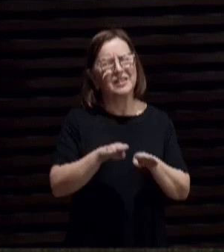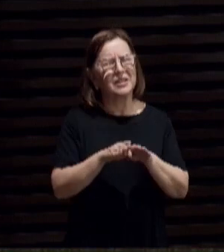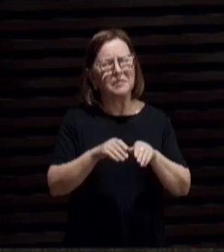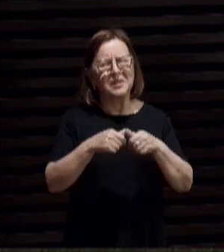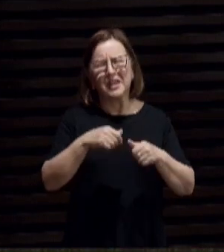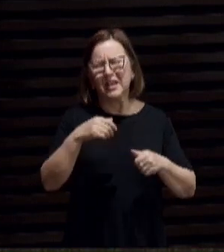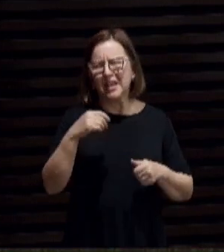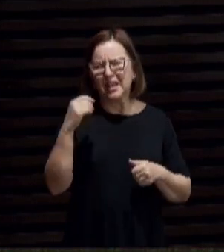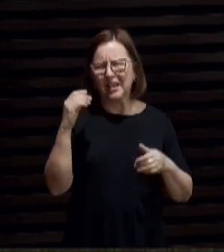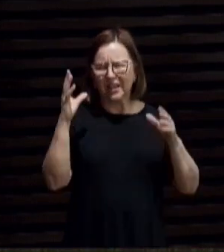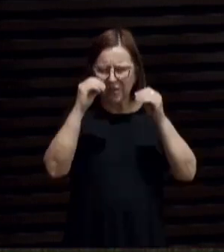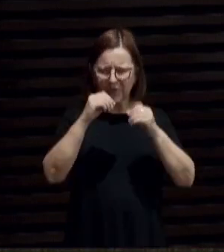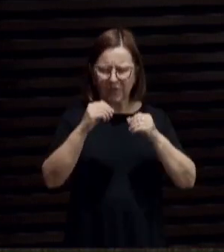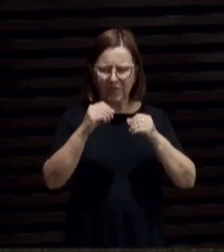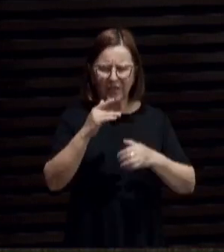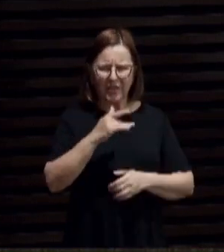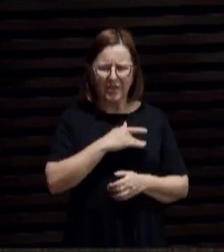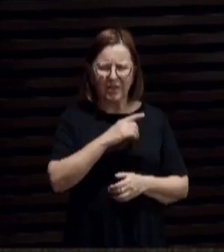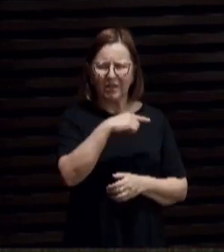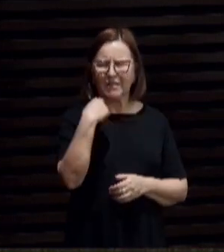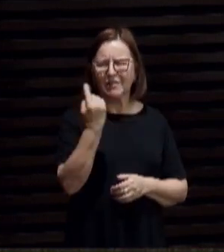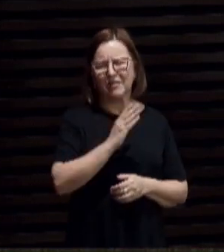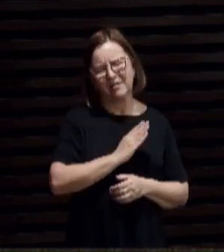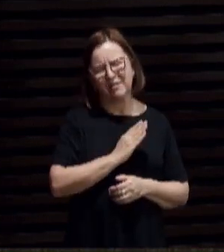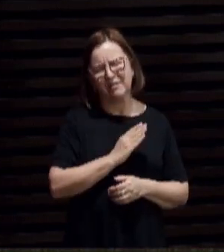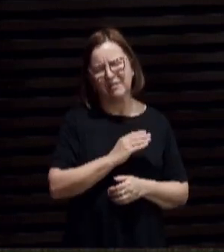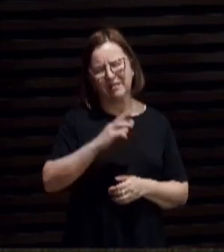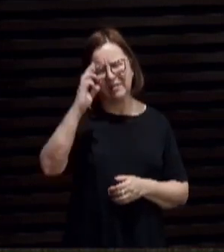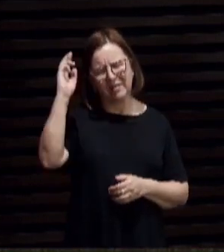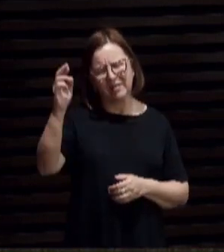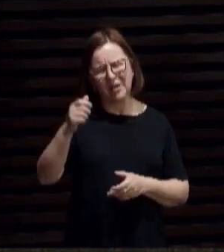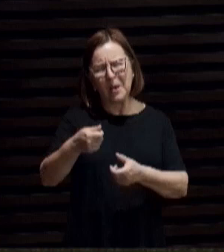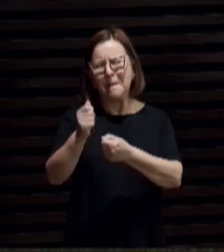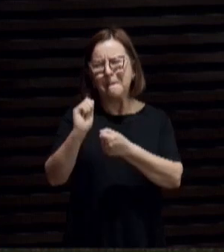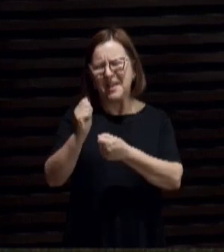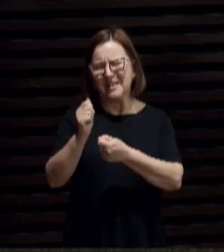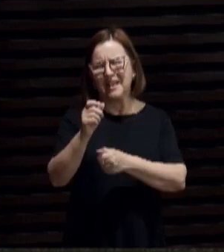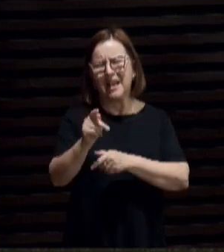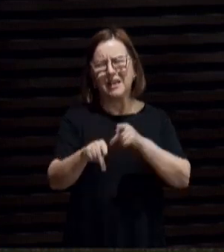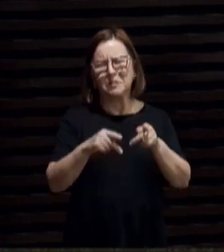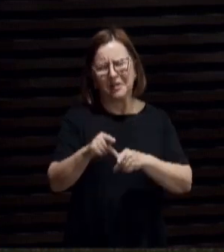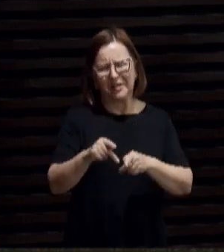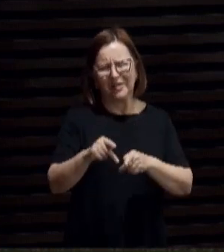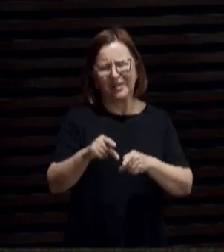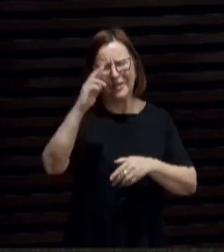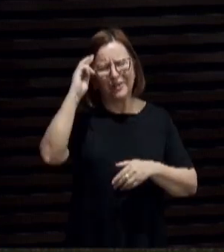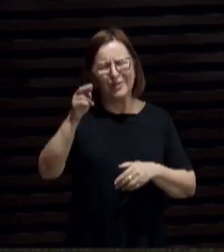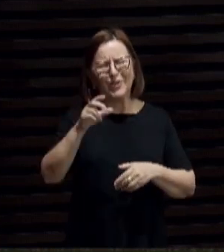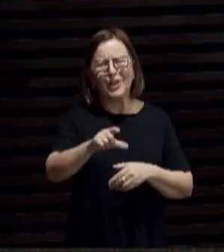corações. O Senhor pesca aqueles que o Senhor tem escolhido desde a